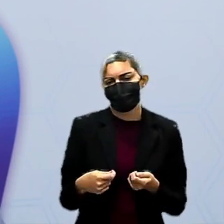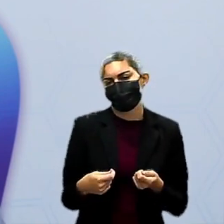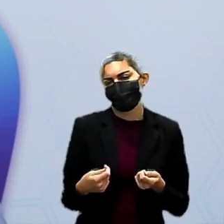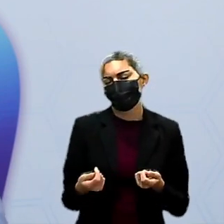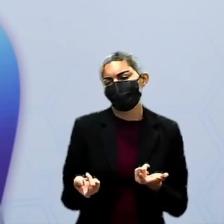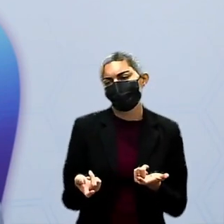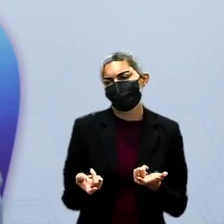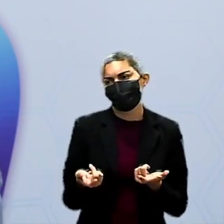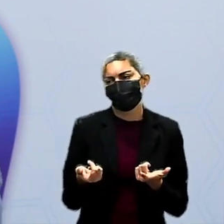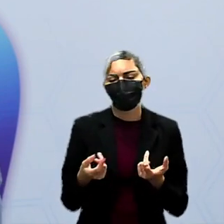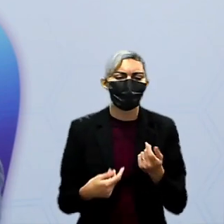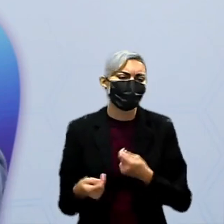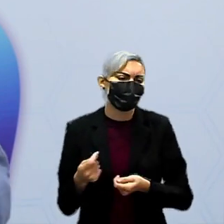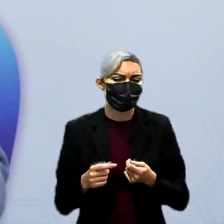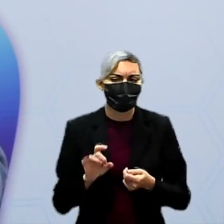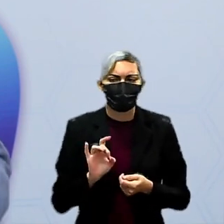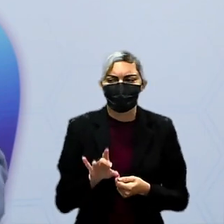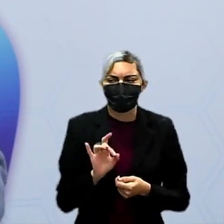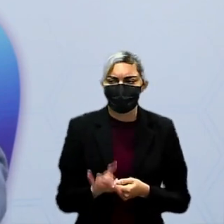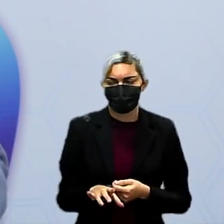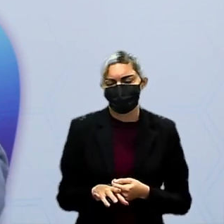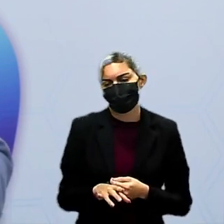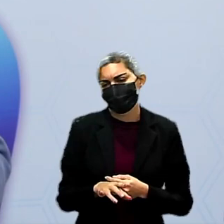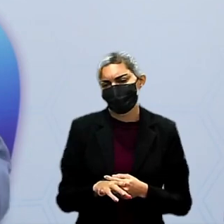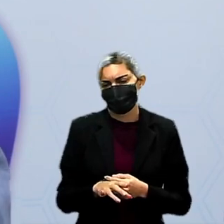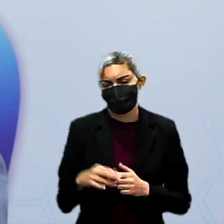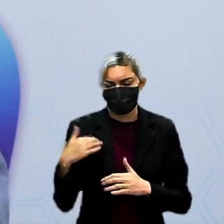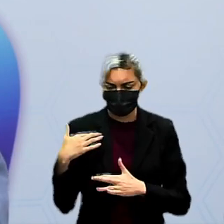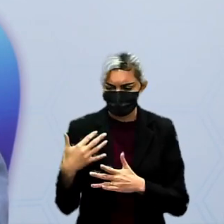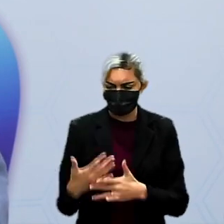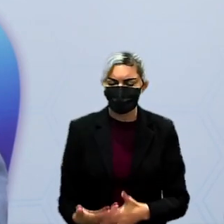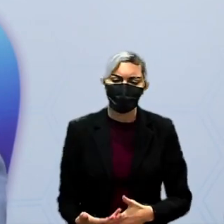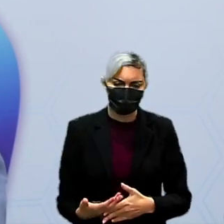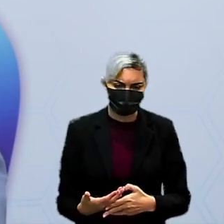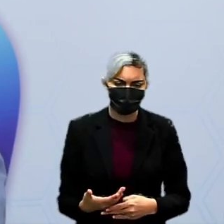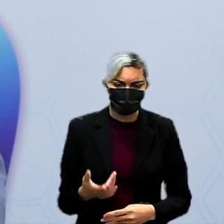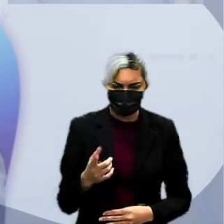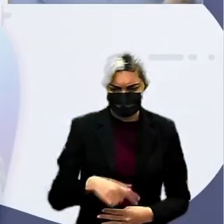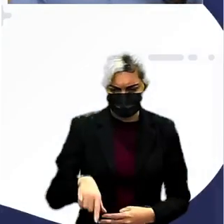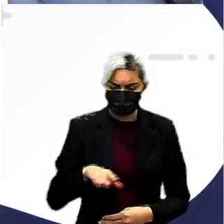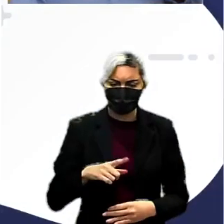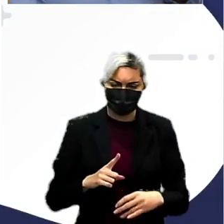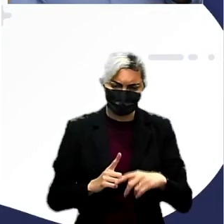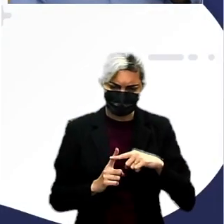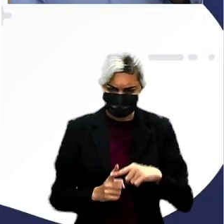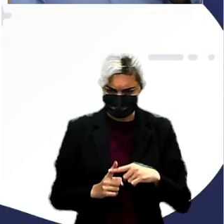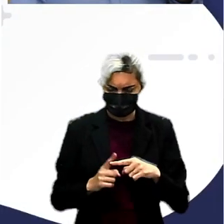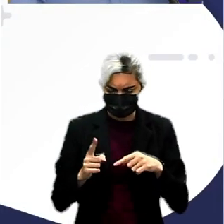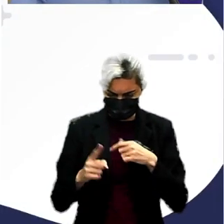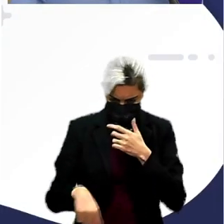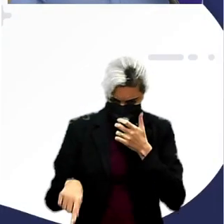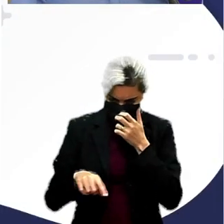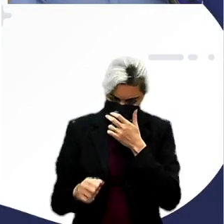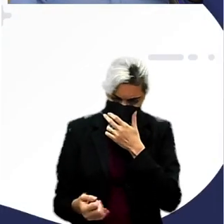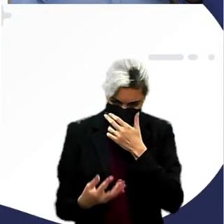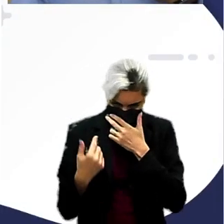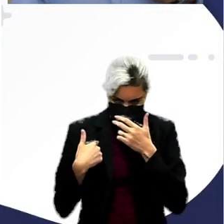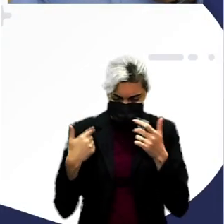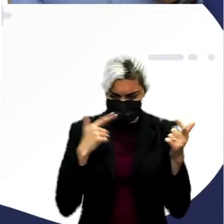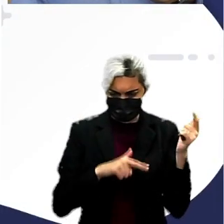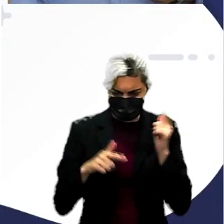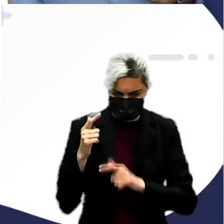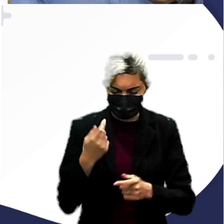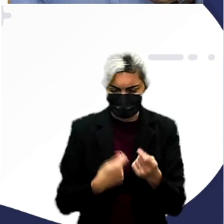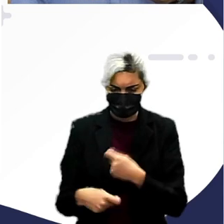a que não só isso repercuta de maneira positiva para a gente, quando a gente consegue